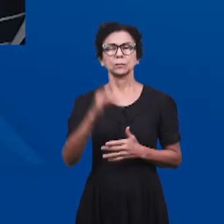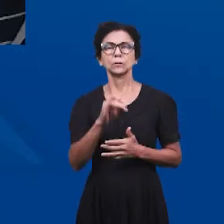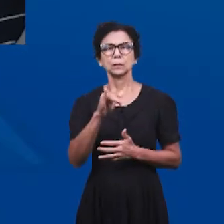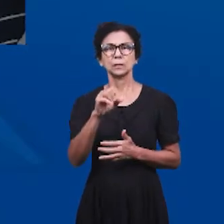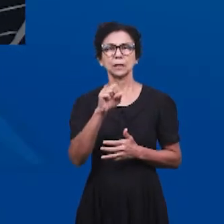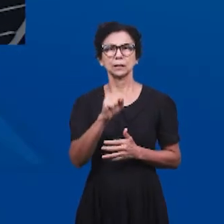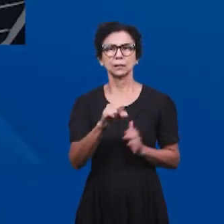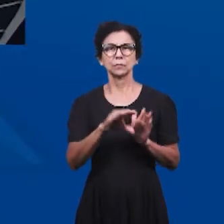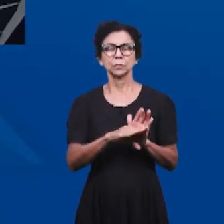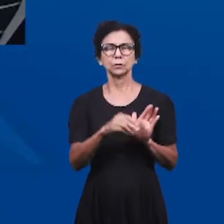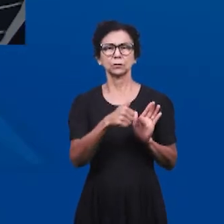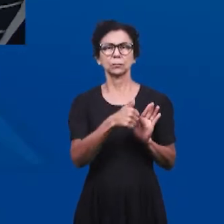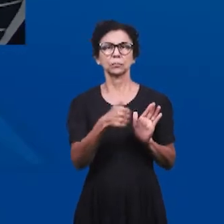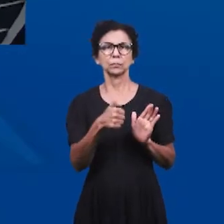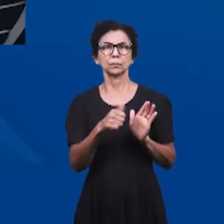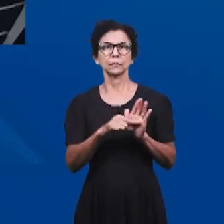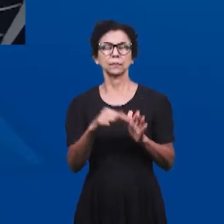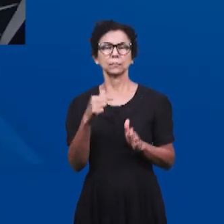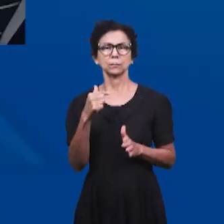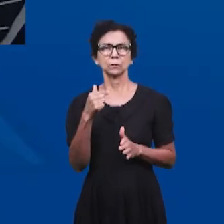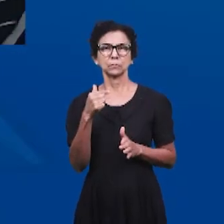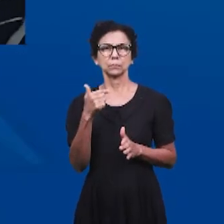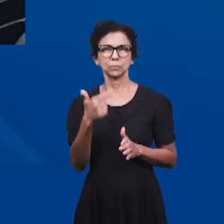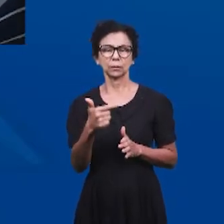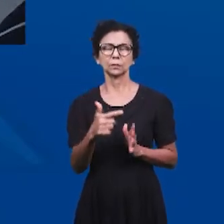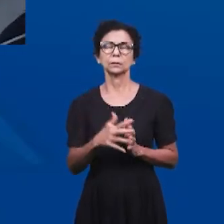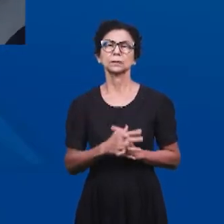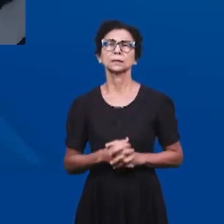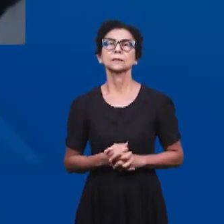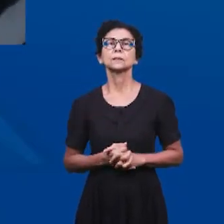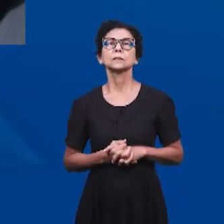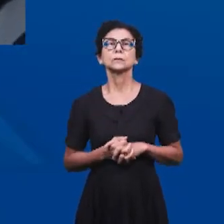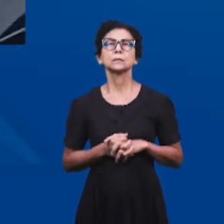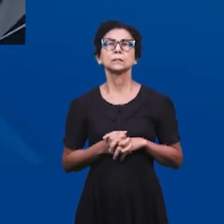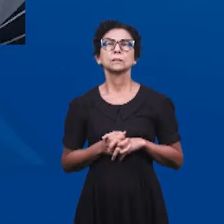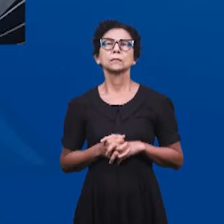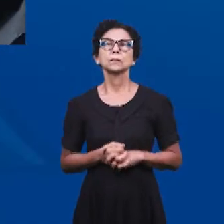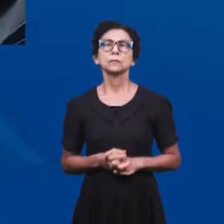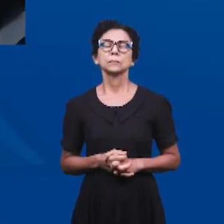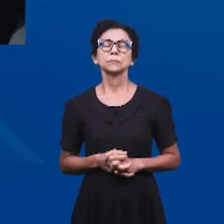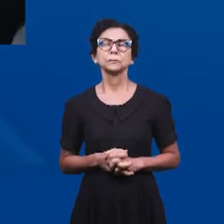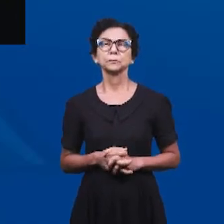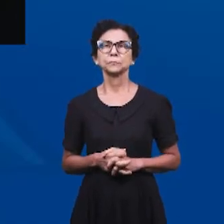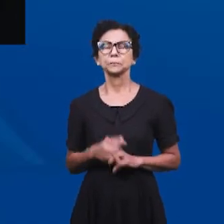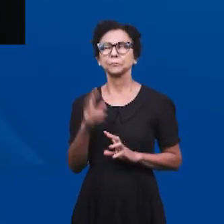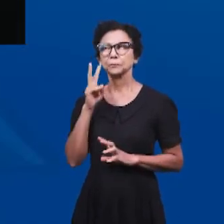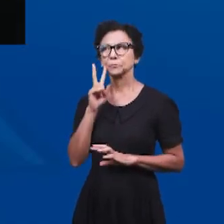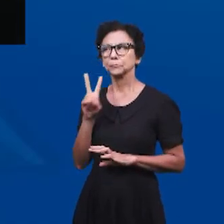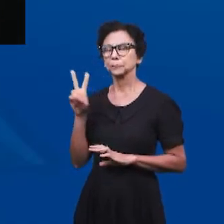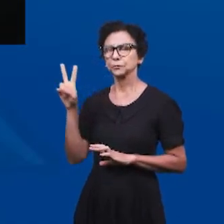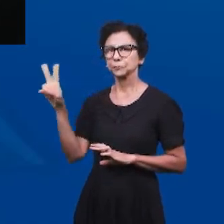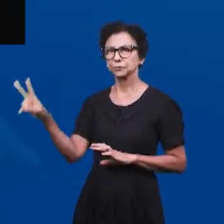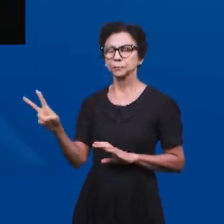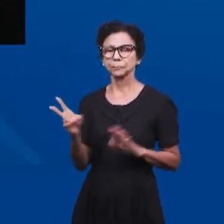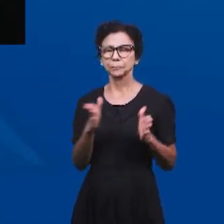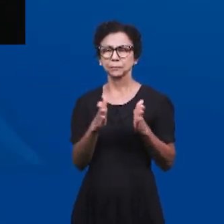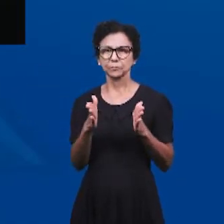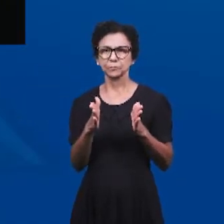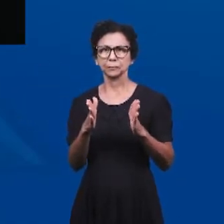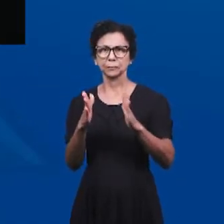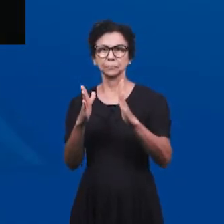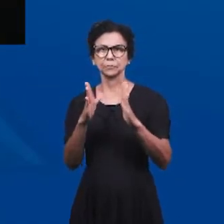no verso 2. Nós podemos ver, irmãos, aqui nesse quadro, que a cada tempo da